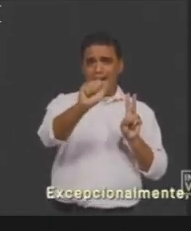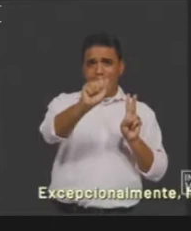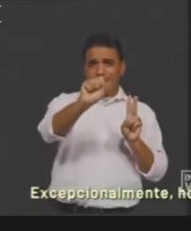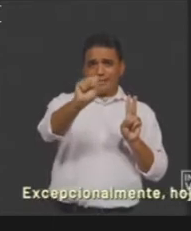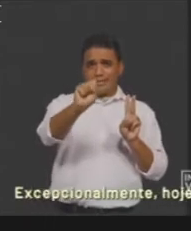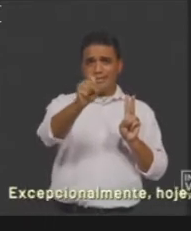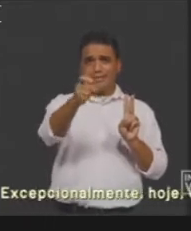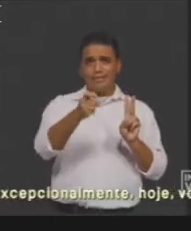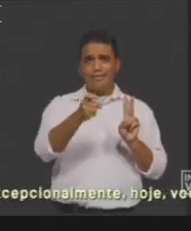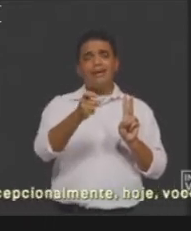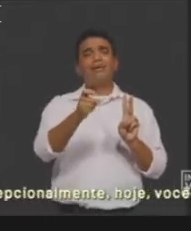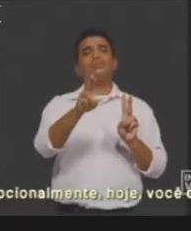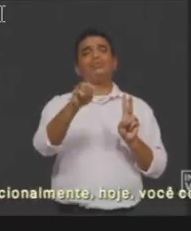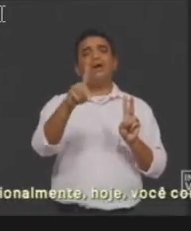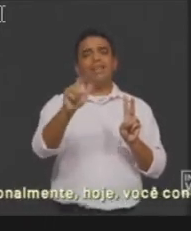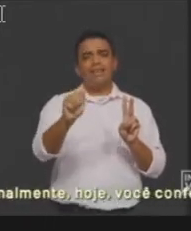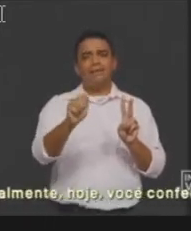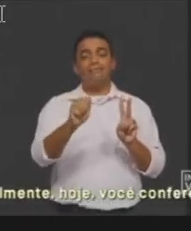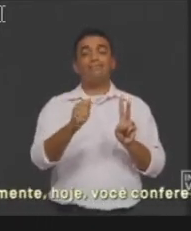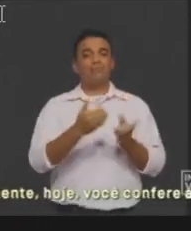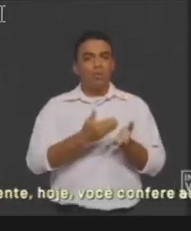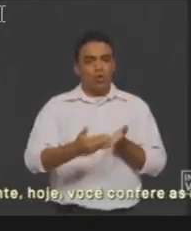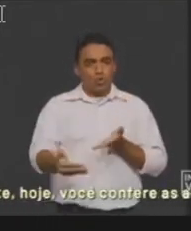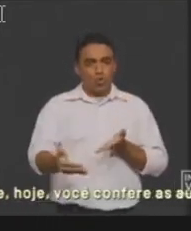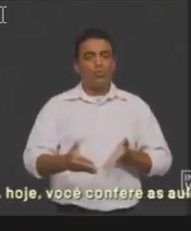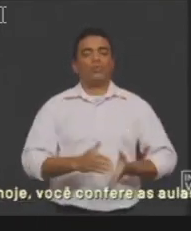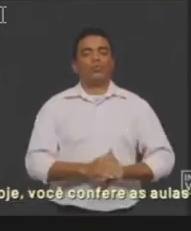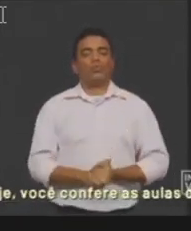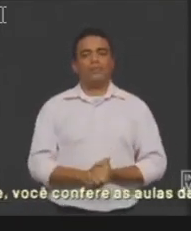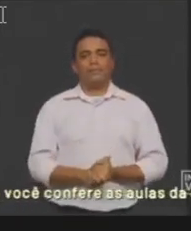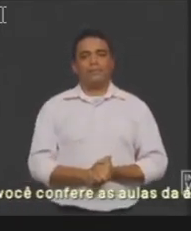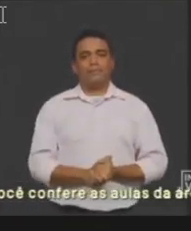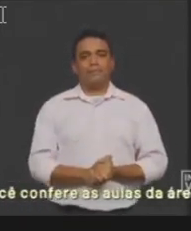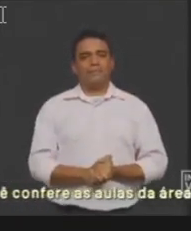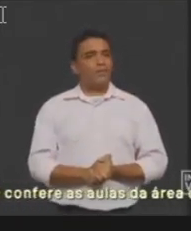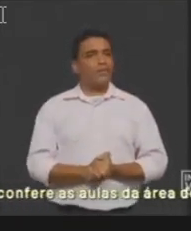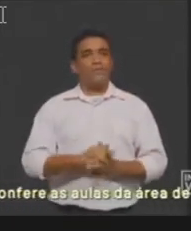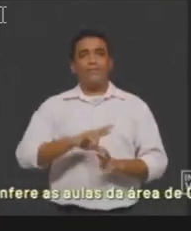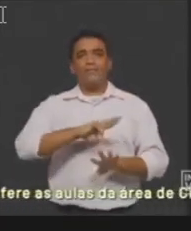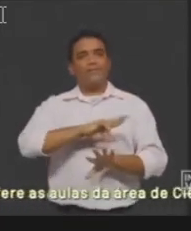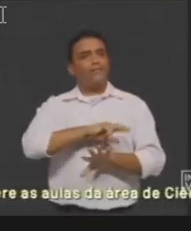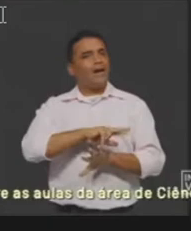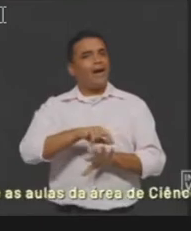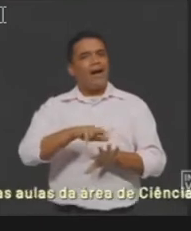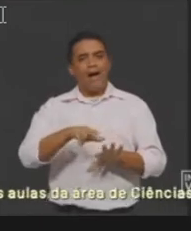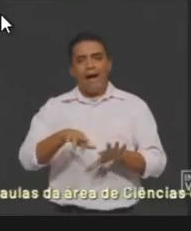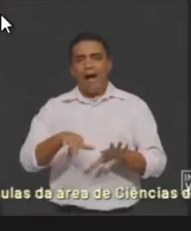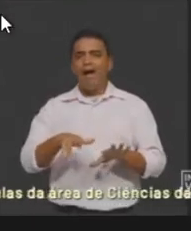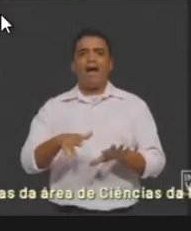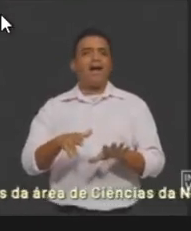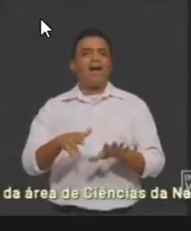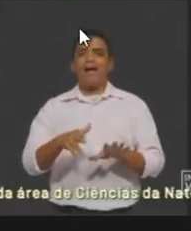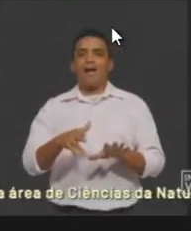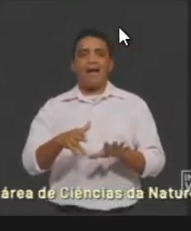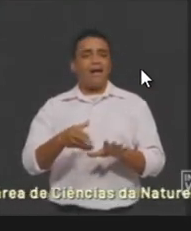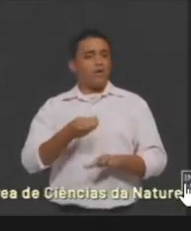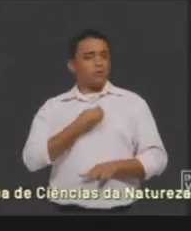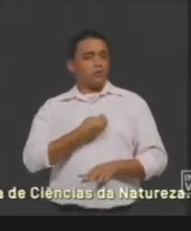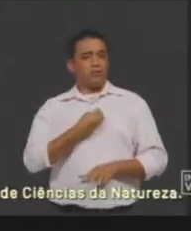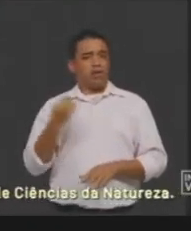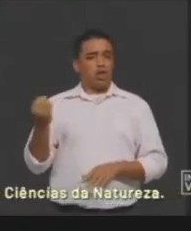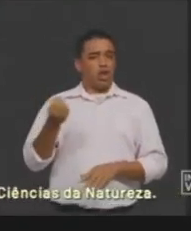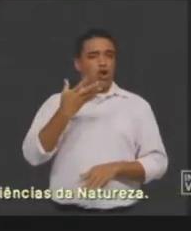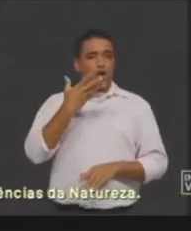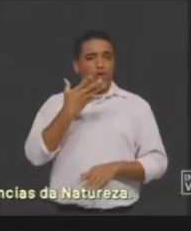Ainda continuando com este tópico. Vários organismos, vão realizar os dois tipos de